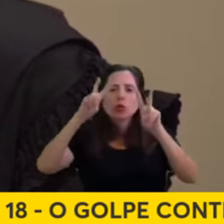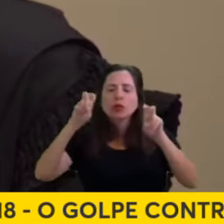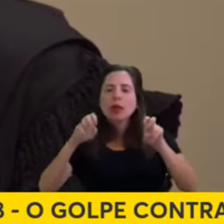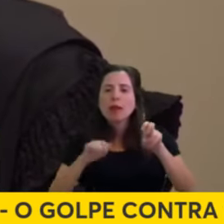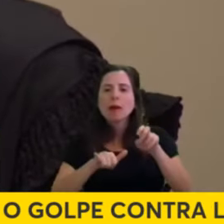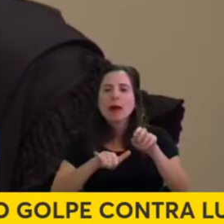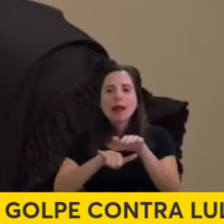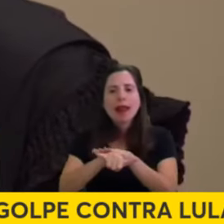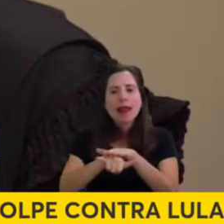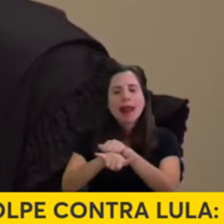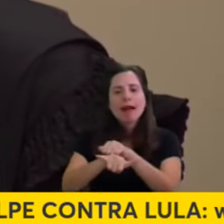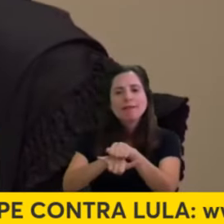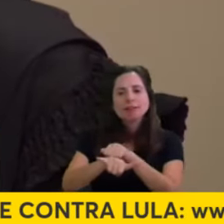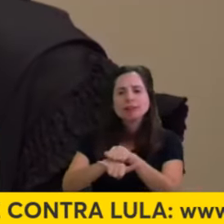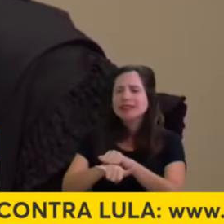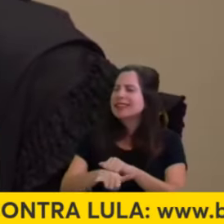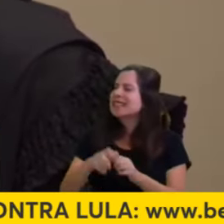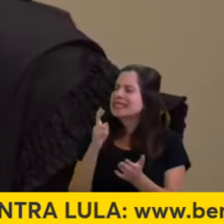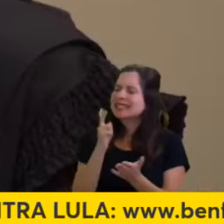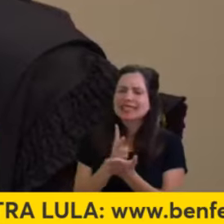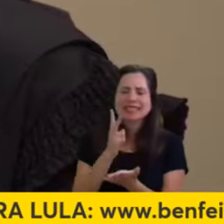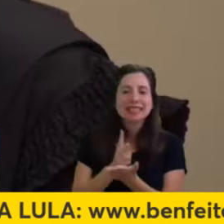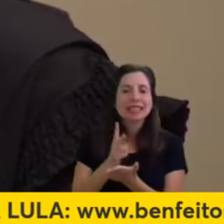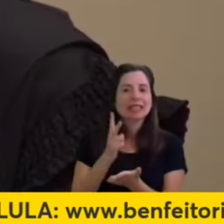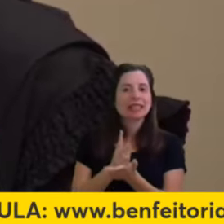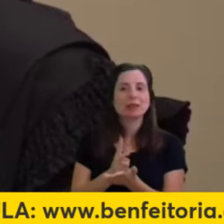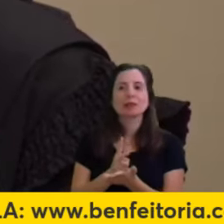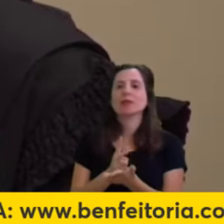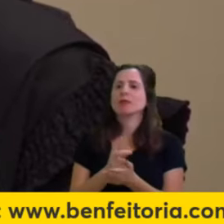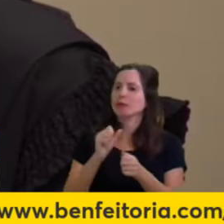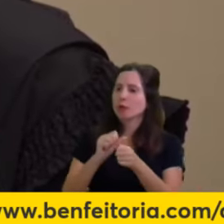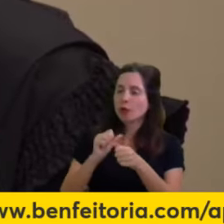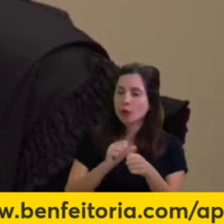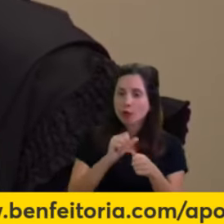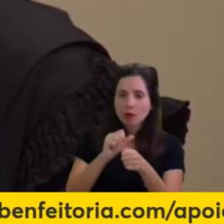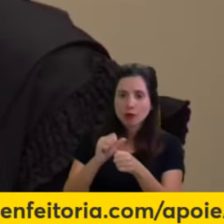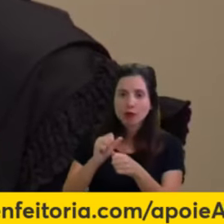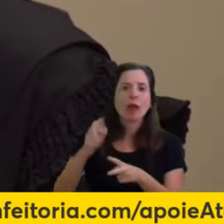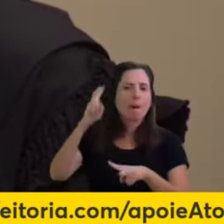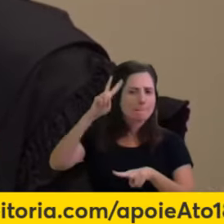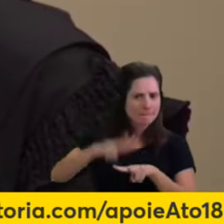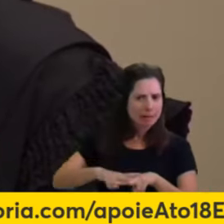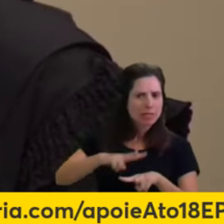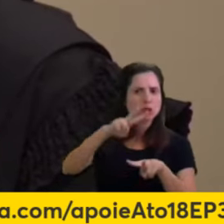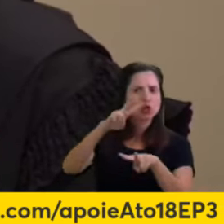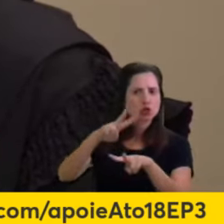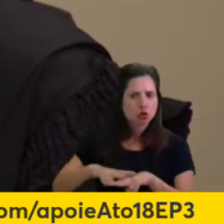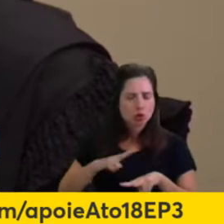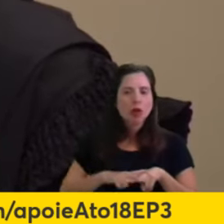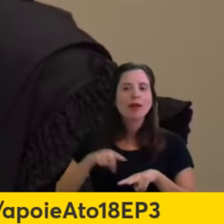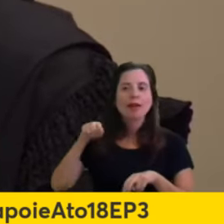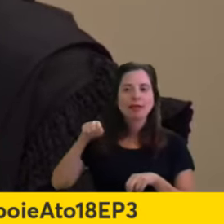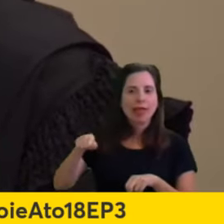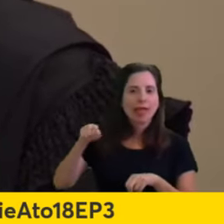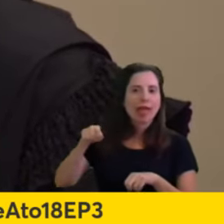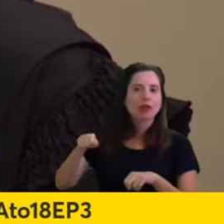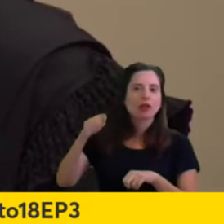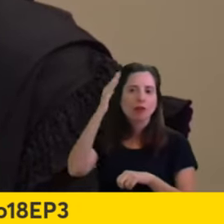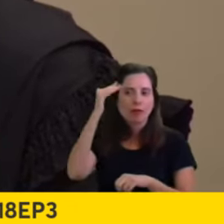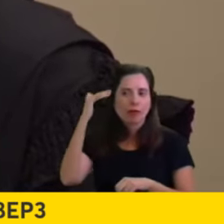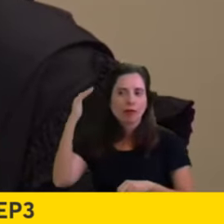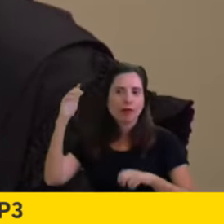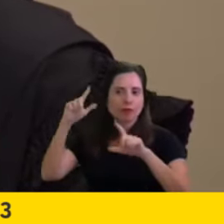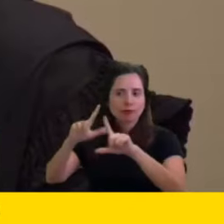os anos em que a operação foi realizada com as prisões e graves reflexos políticos que trouxe deram grande visibilidade ao nome do investigado Sérgio